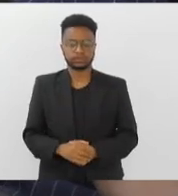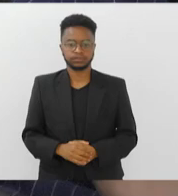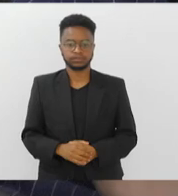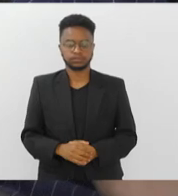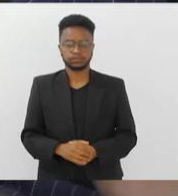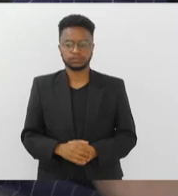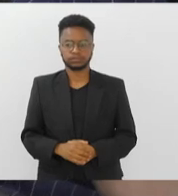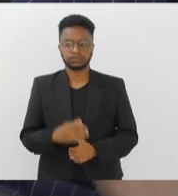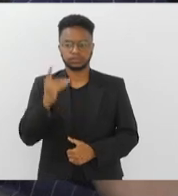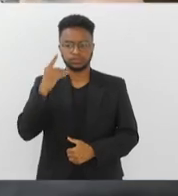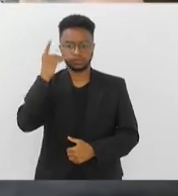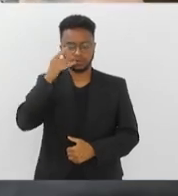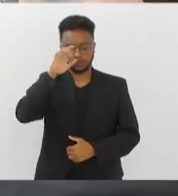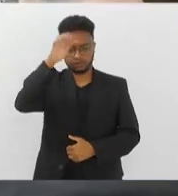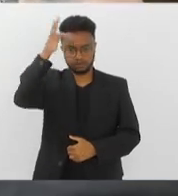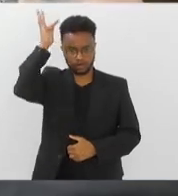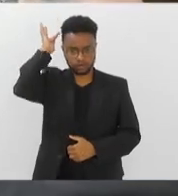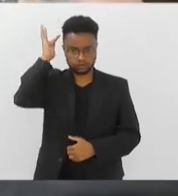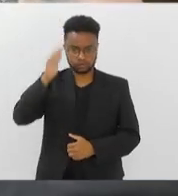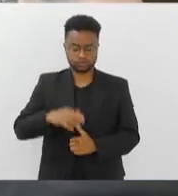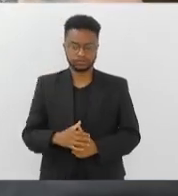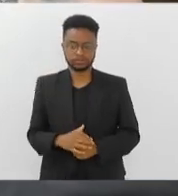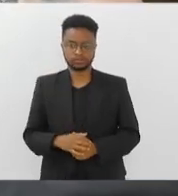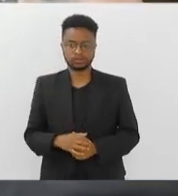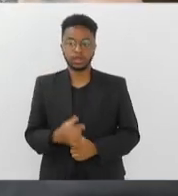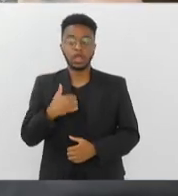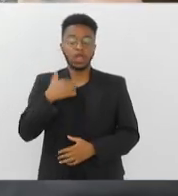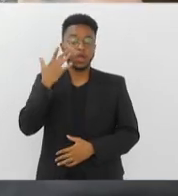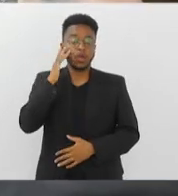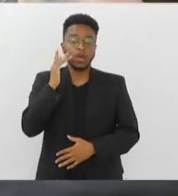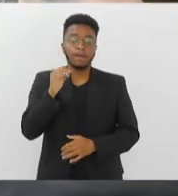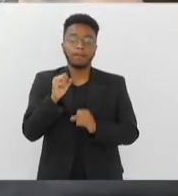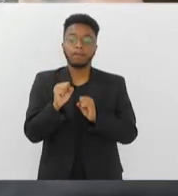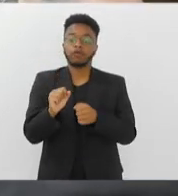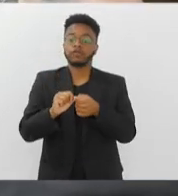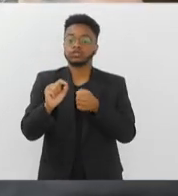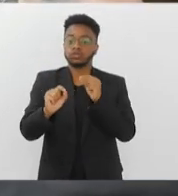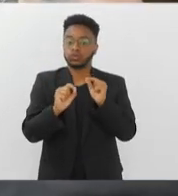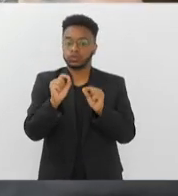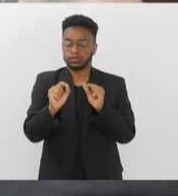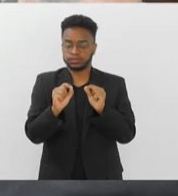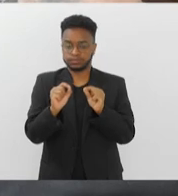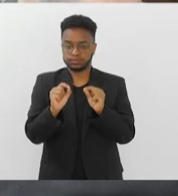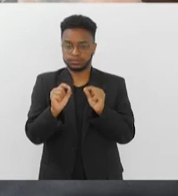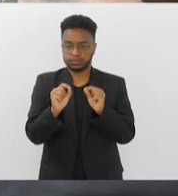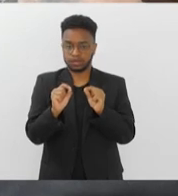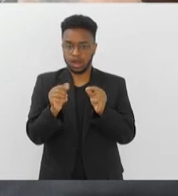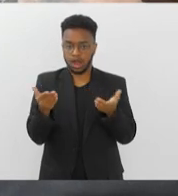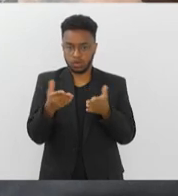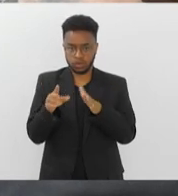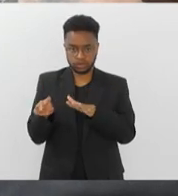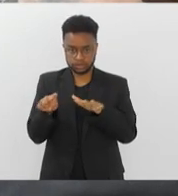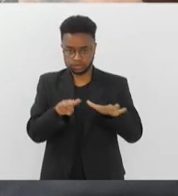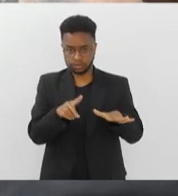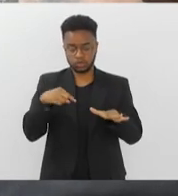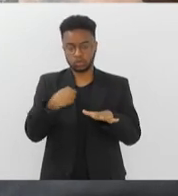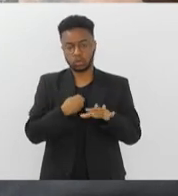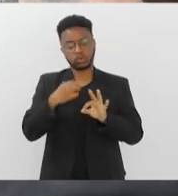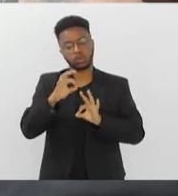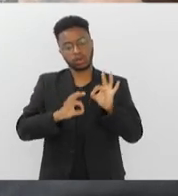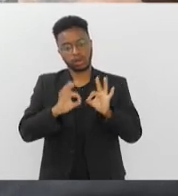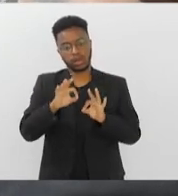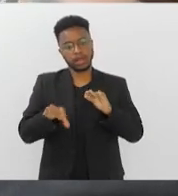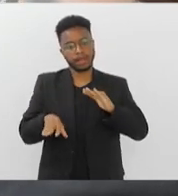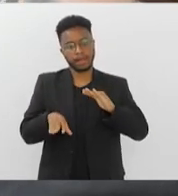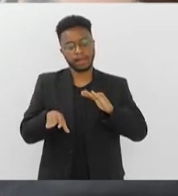Deputado Fred Pacheco. Eu acho que a gente pode fazer o seguinte, deputado. Durante essa semana, ajustar as emendas, que tem algumas questões que a